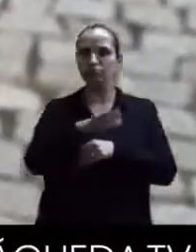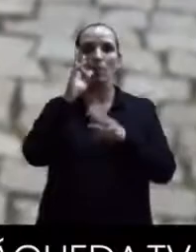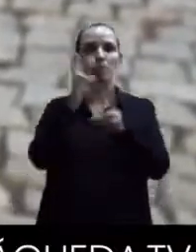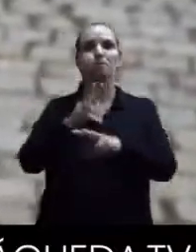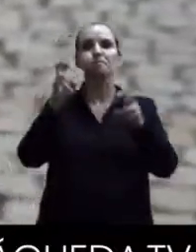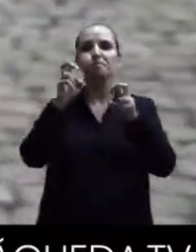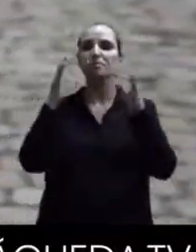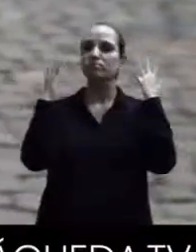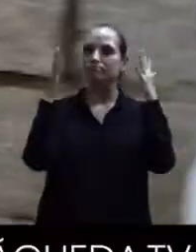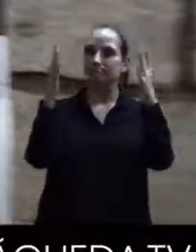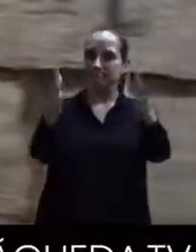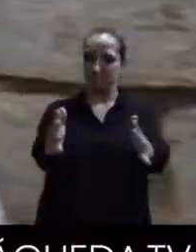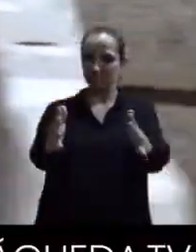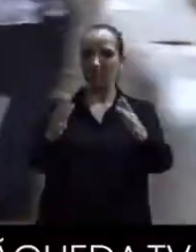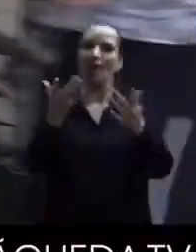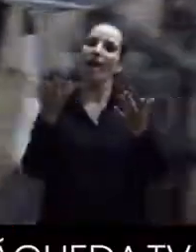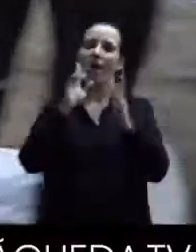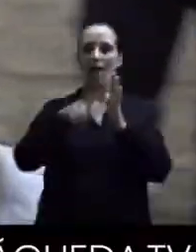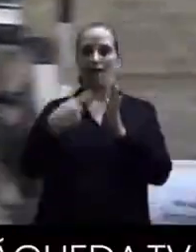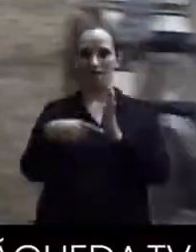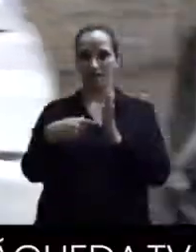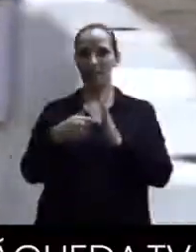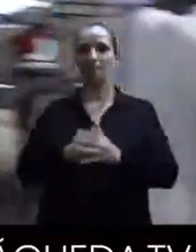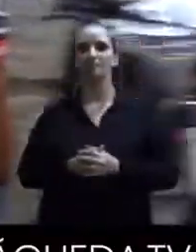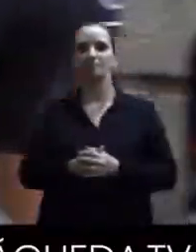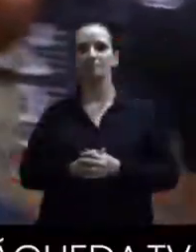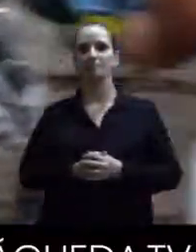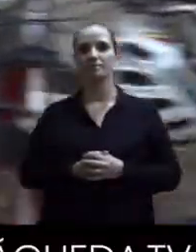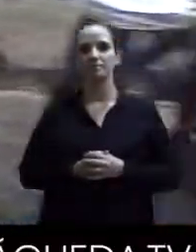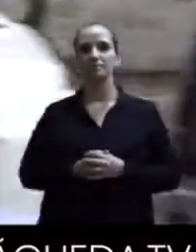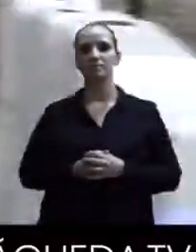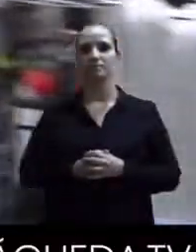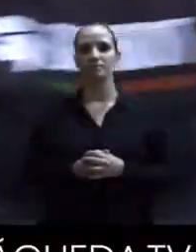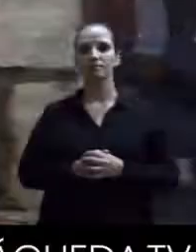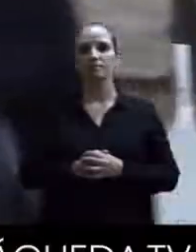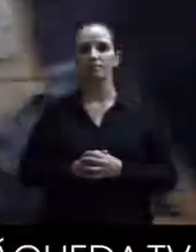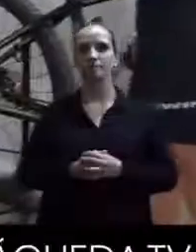trail, à descoberta da natureza pelas terras de Águeda.